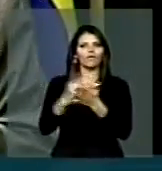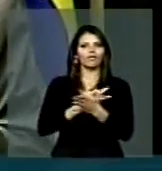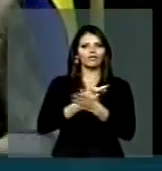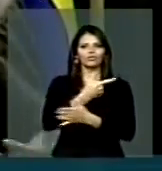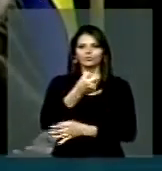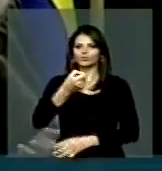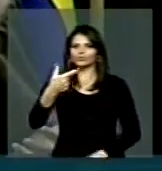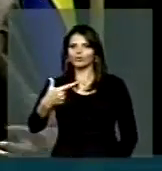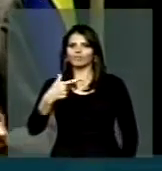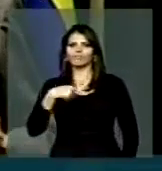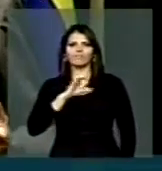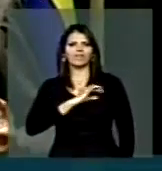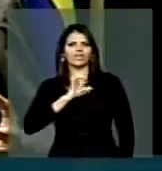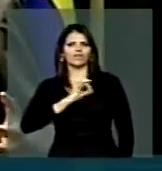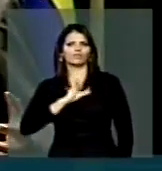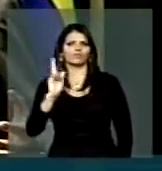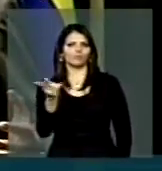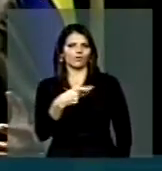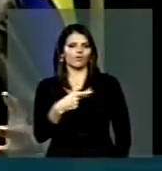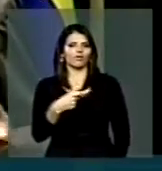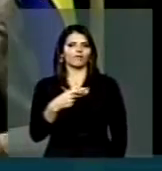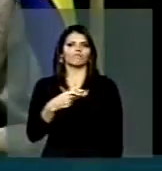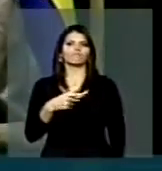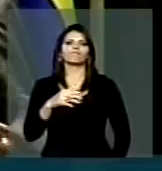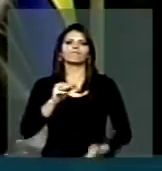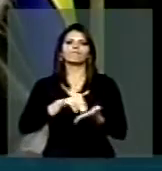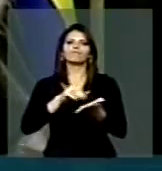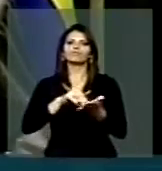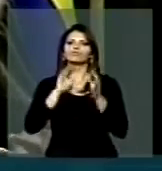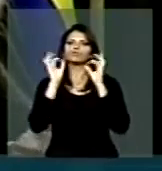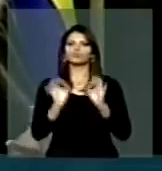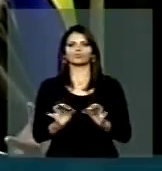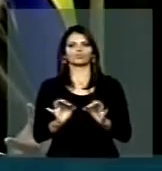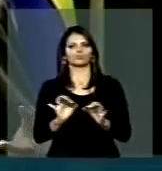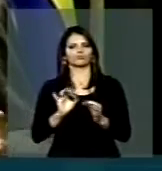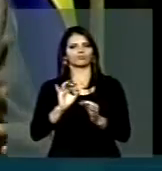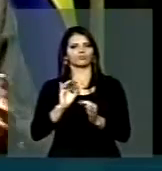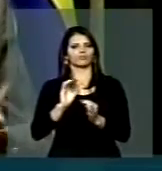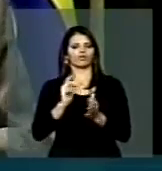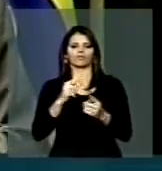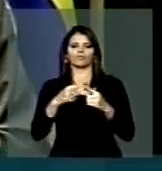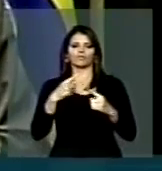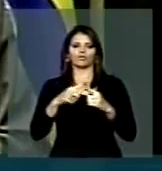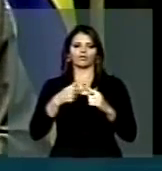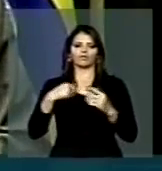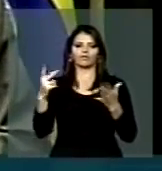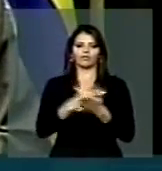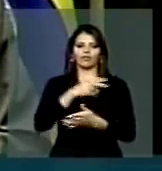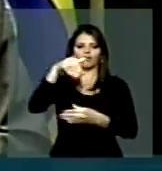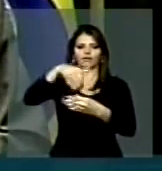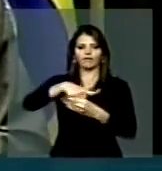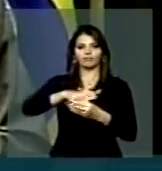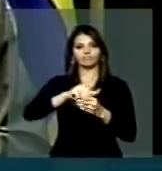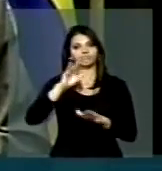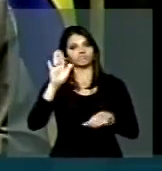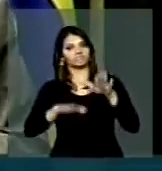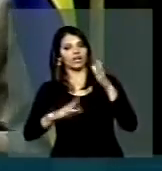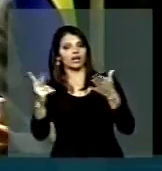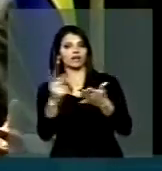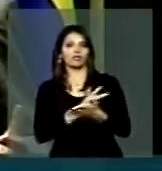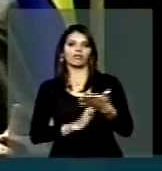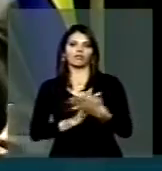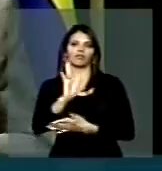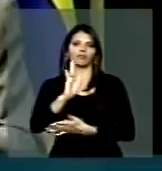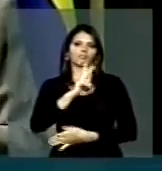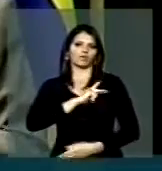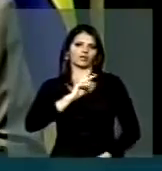2002, que foi um medo injusto de que os mercados ficaram possuídos pela eventual eleição do PT.